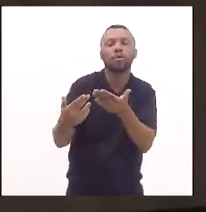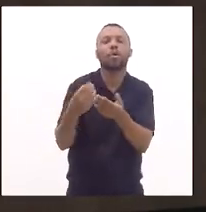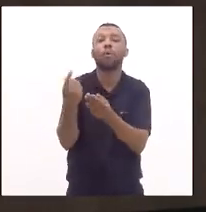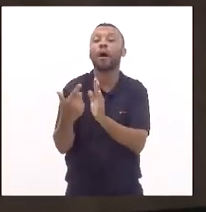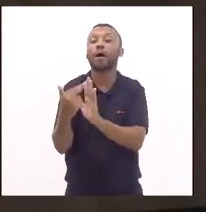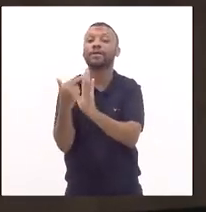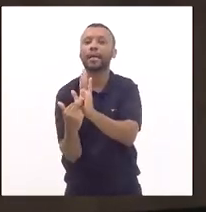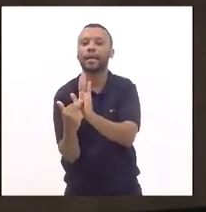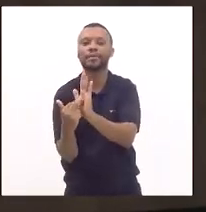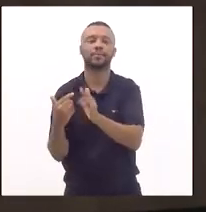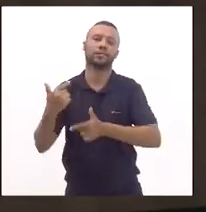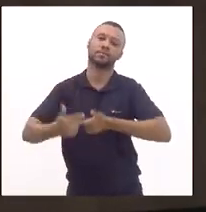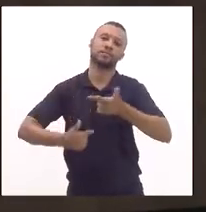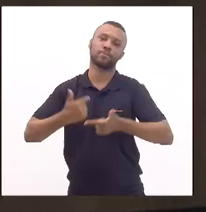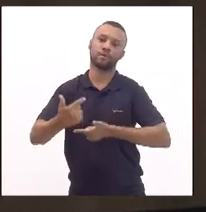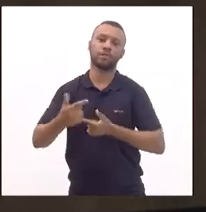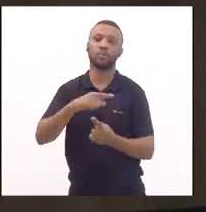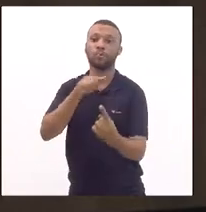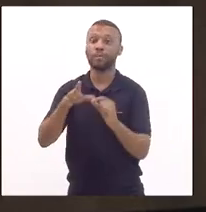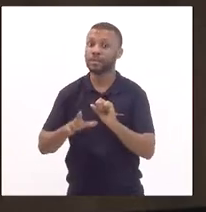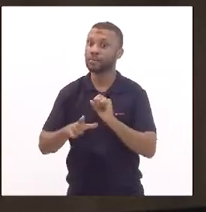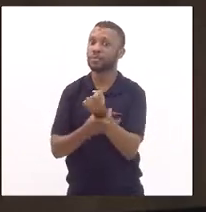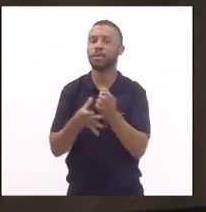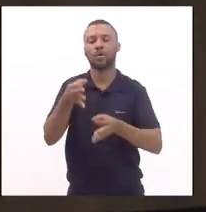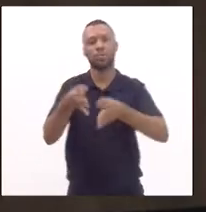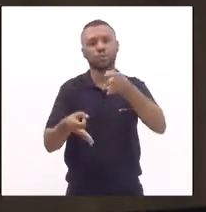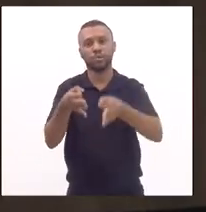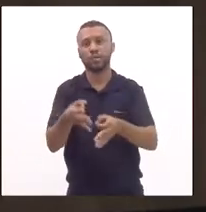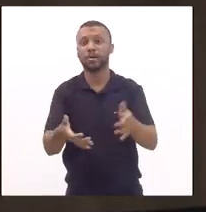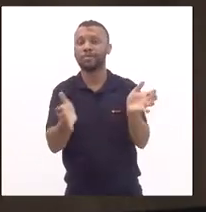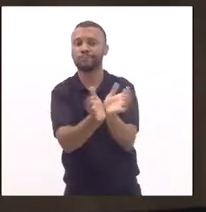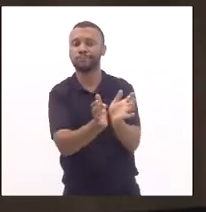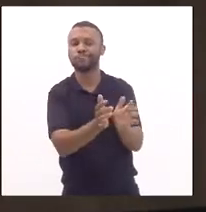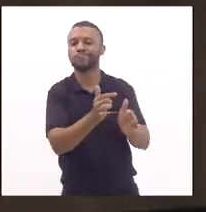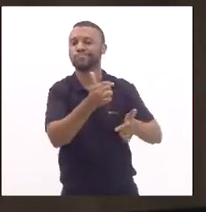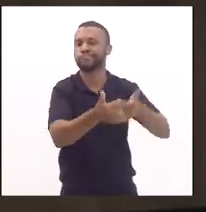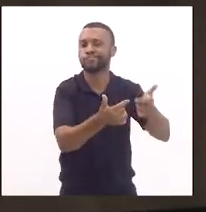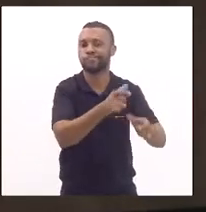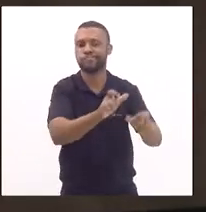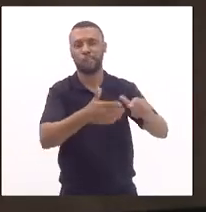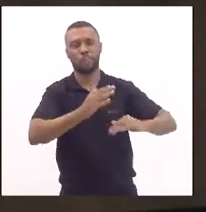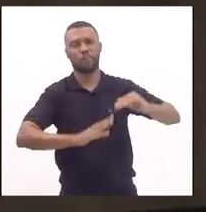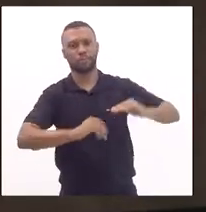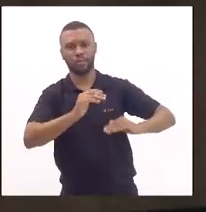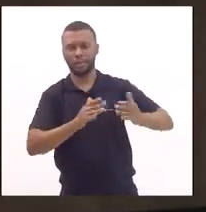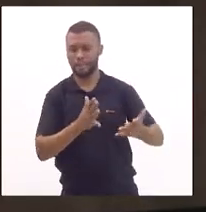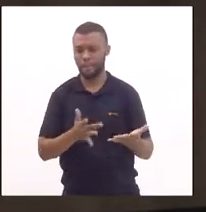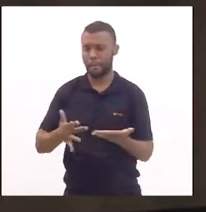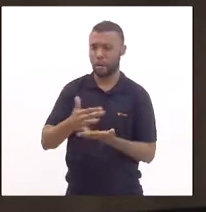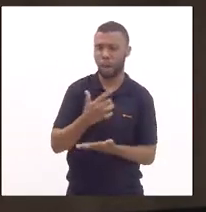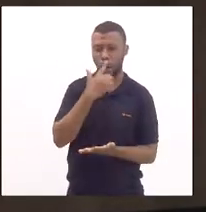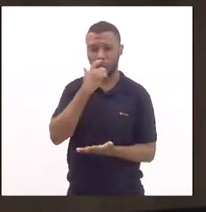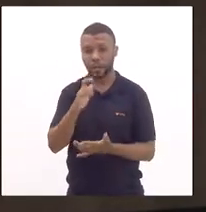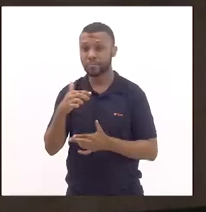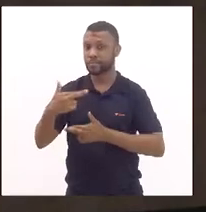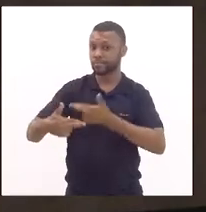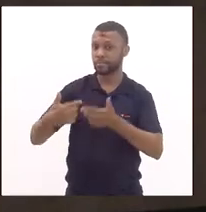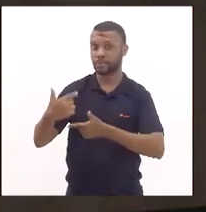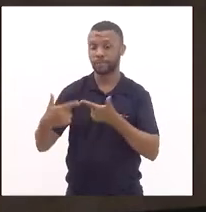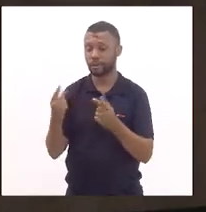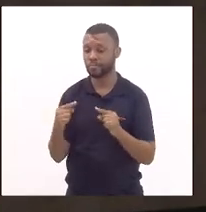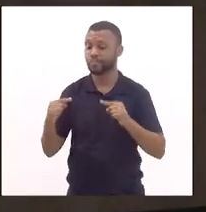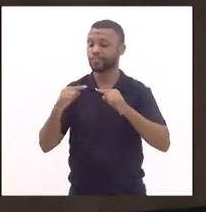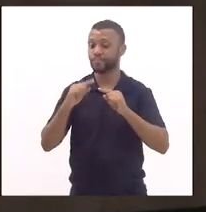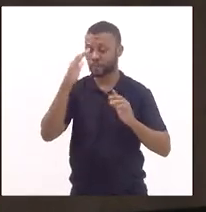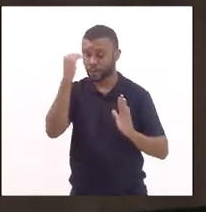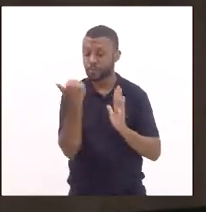atuação que garantam a segurança jurídica para os recicladores e recicladoras, catadores que atuam na forma legal,